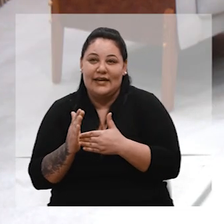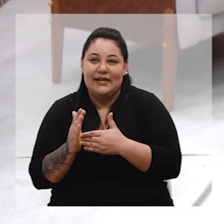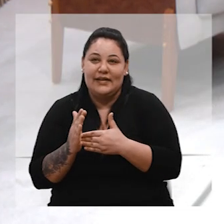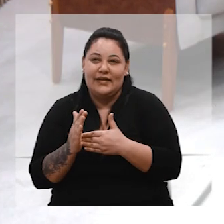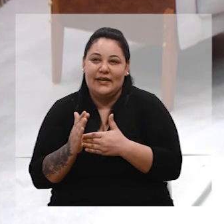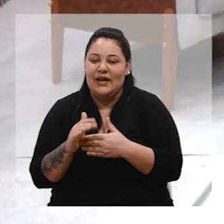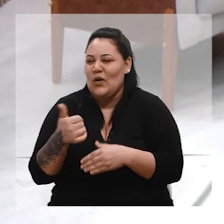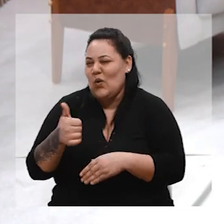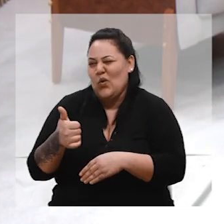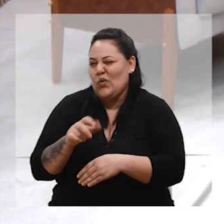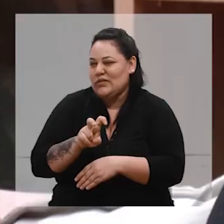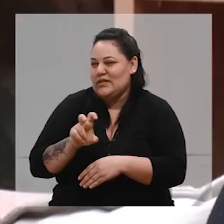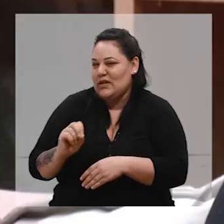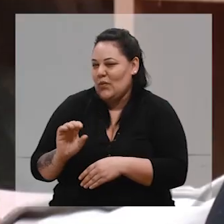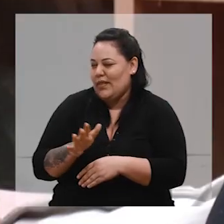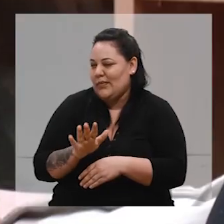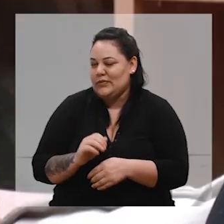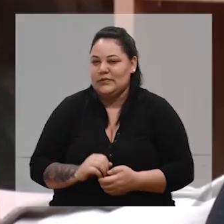até as